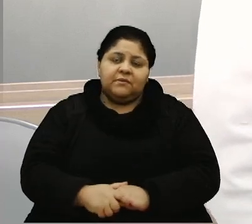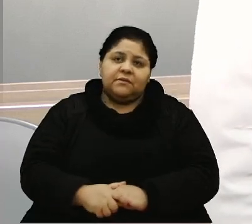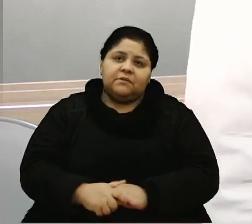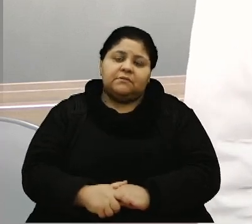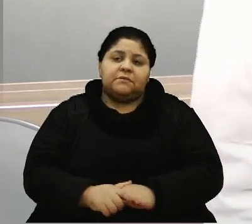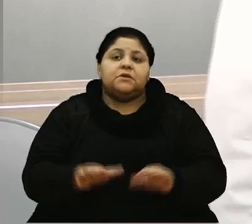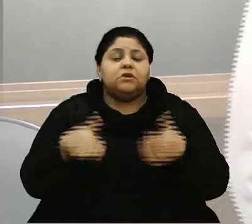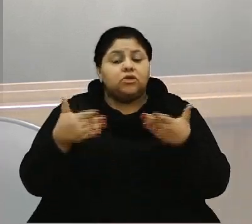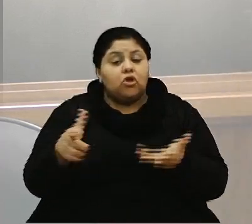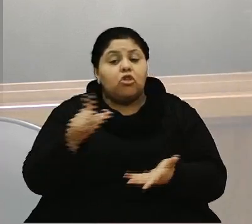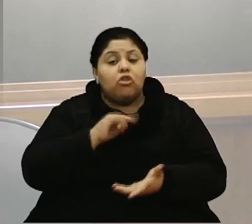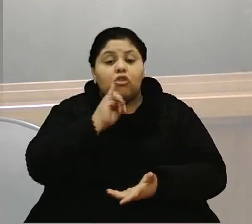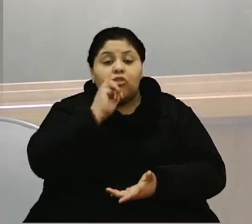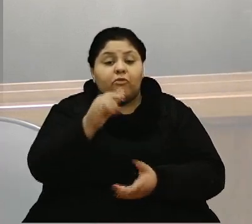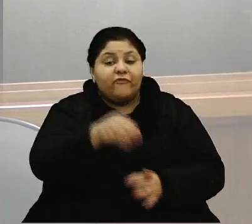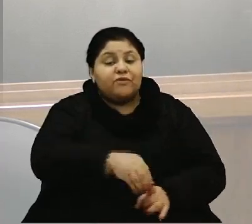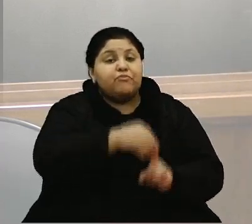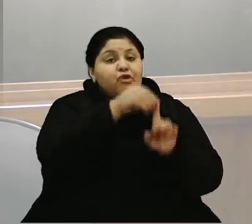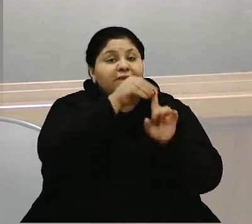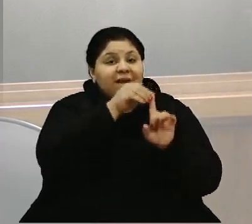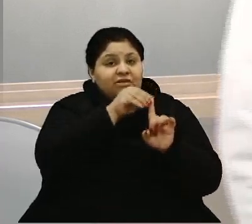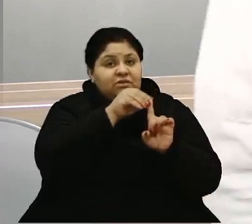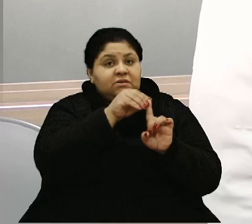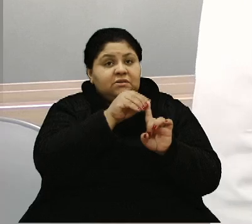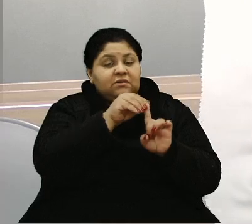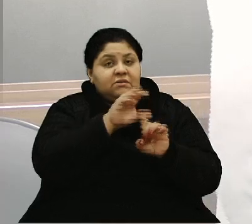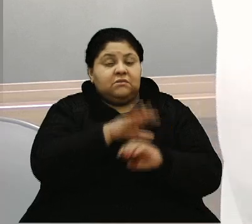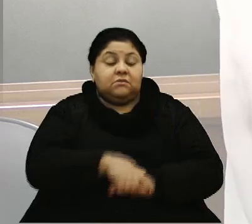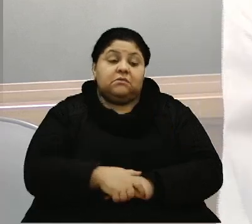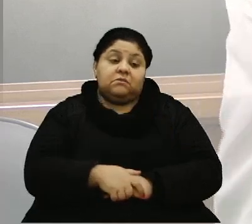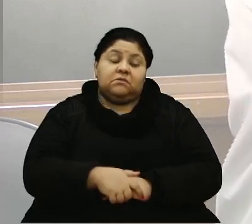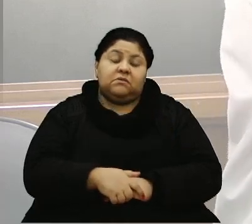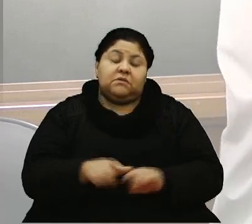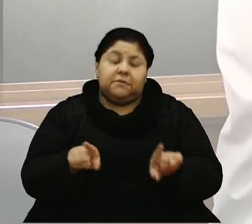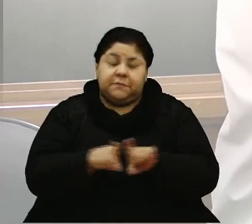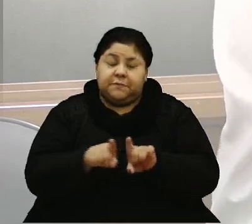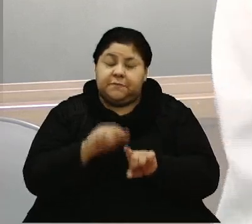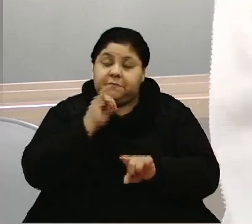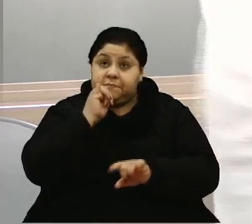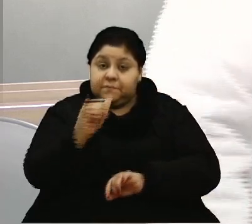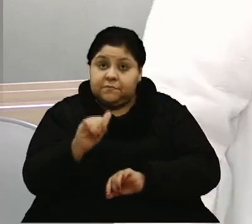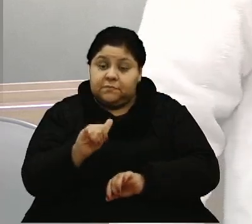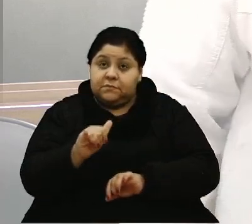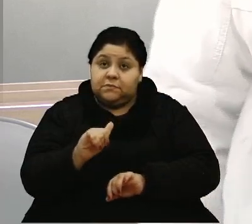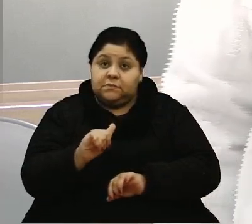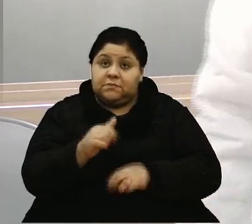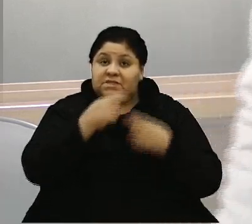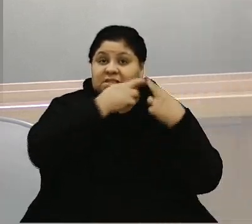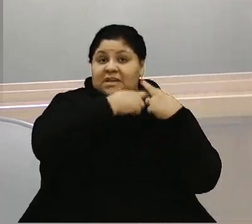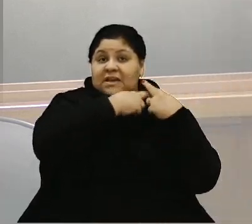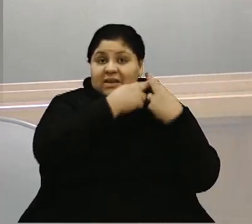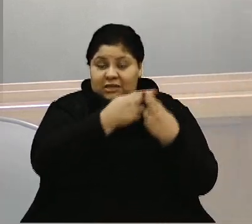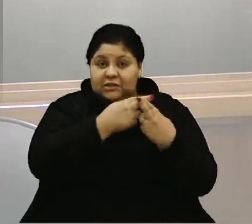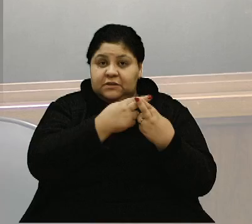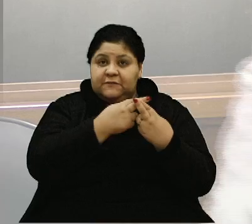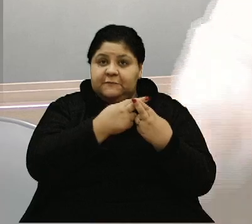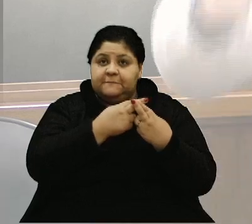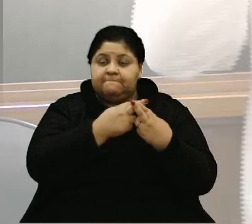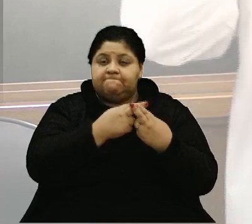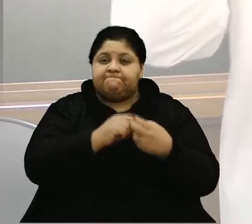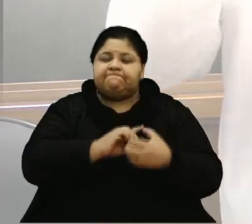Então, nós estamos falando de prioridade. Ainda, quando a gente fala de competência, vamos lá, minha